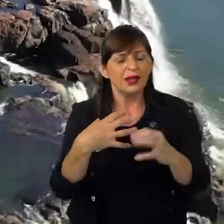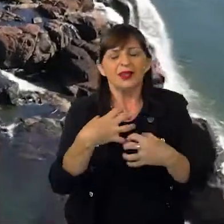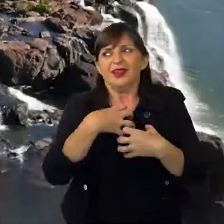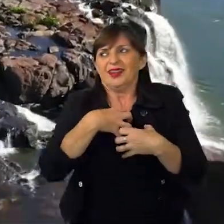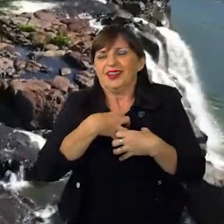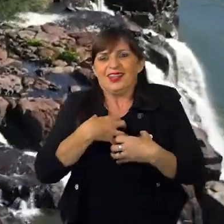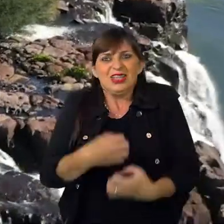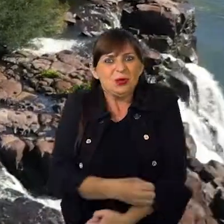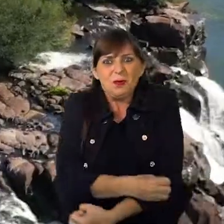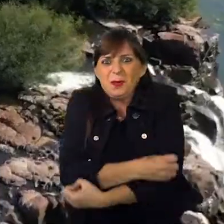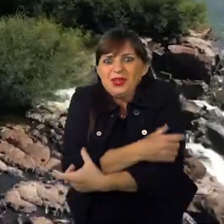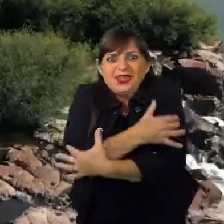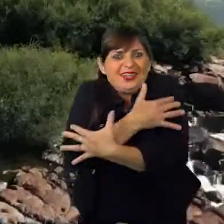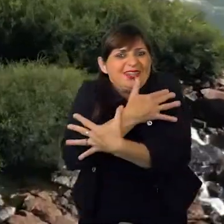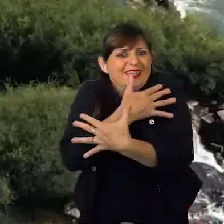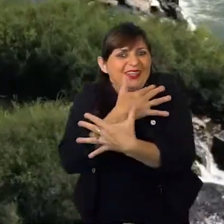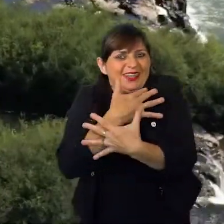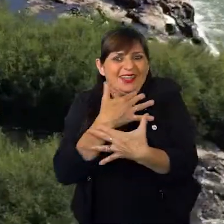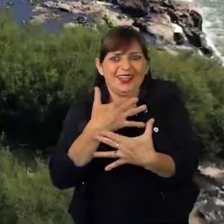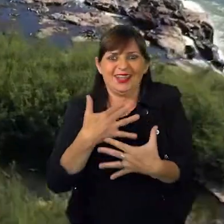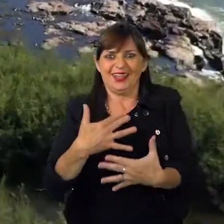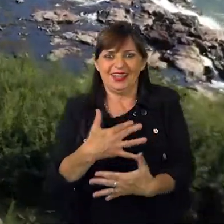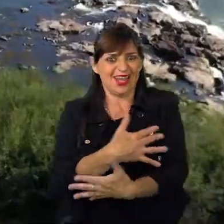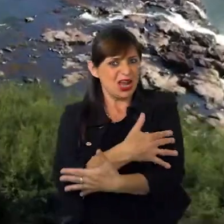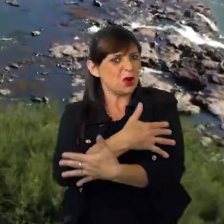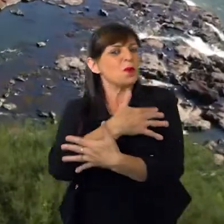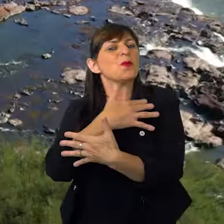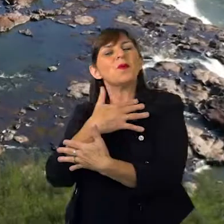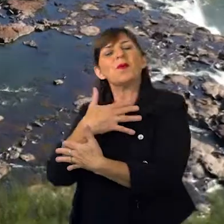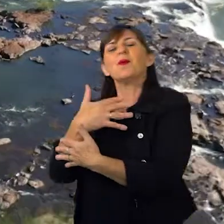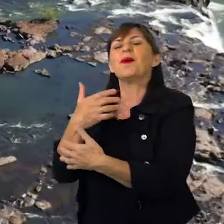dar sentimento tos